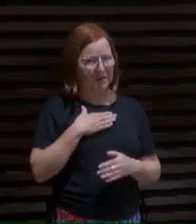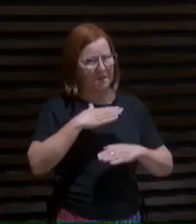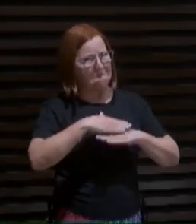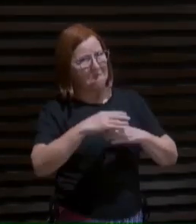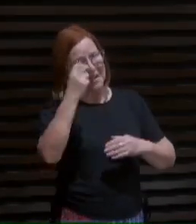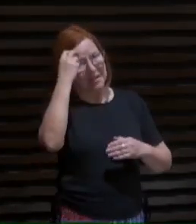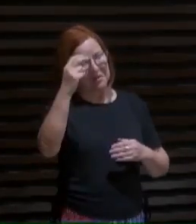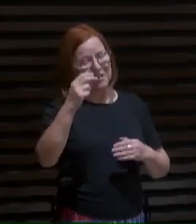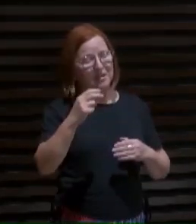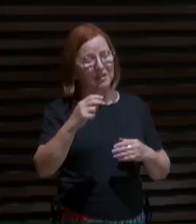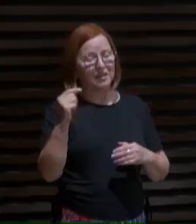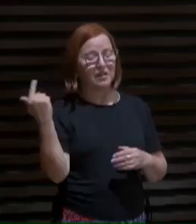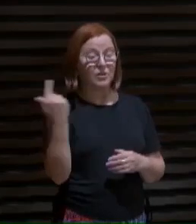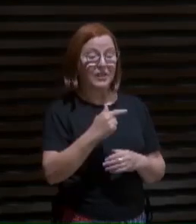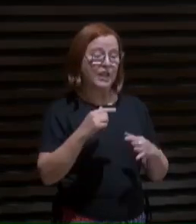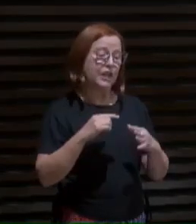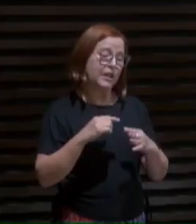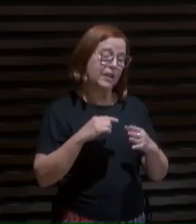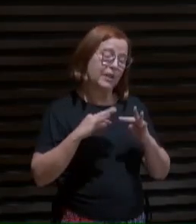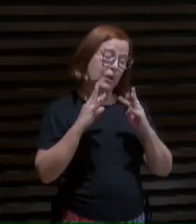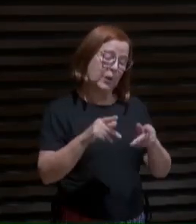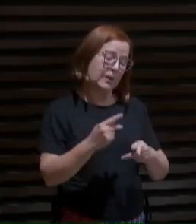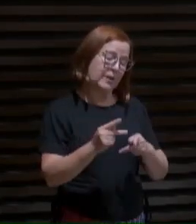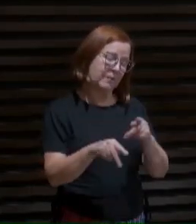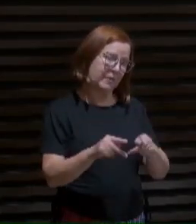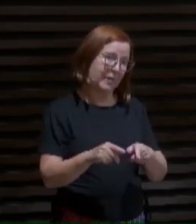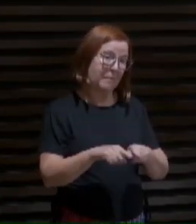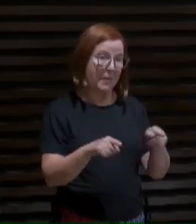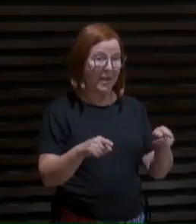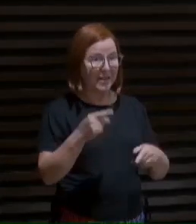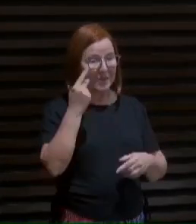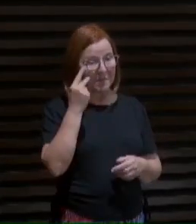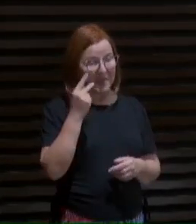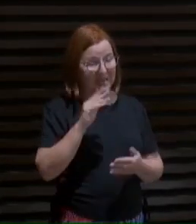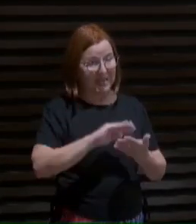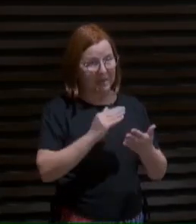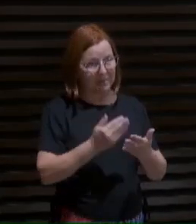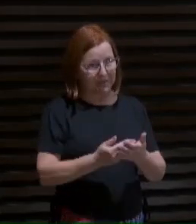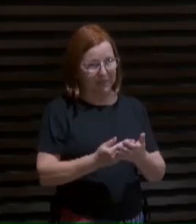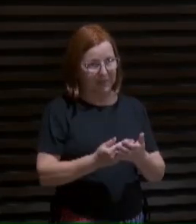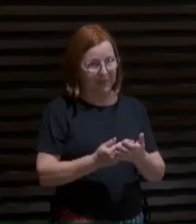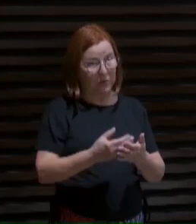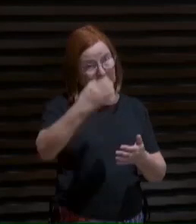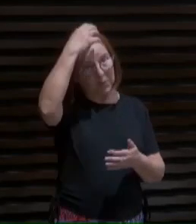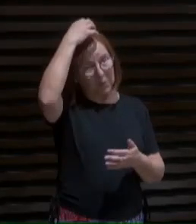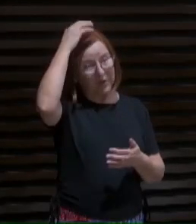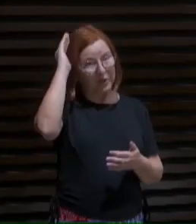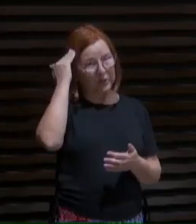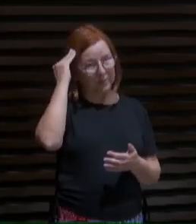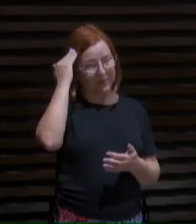sabedoria do que todos os viventes, mas para que a interpretação se fizesse saber ao rei e para